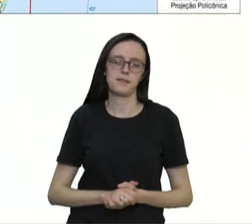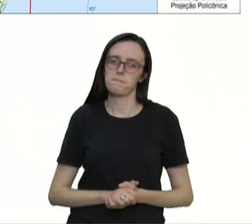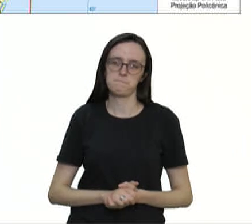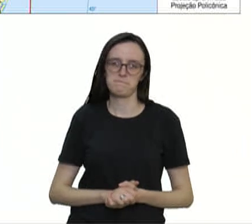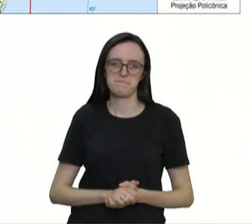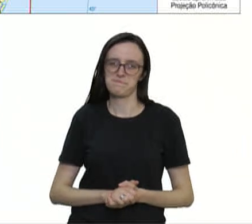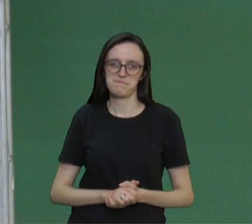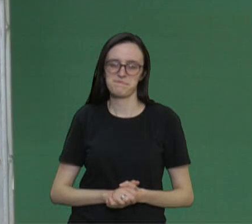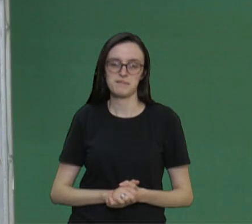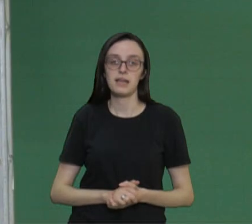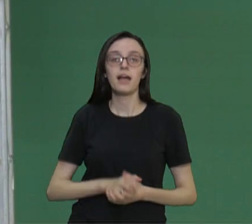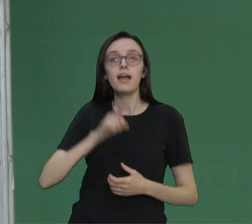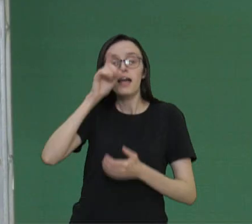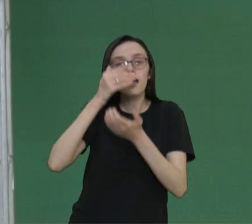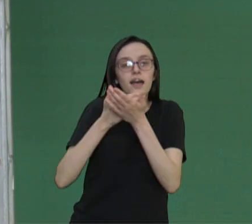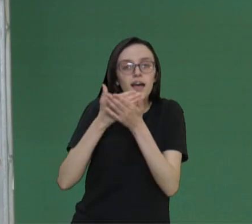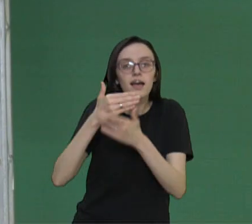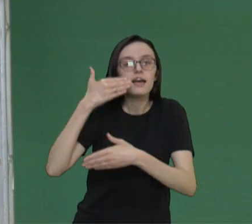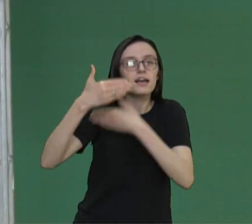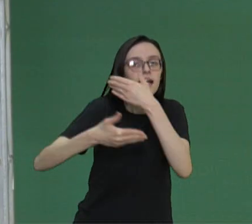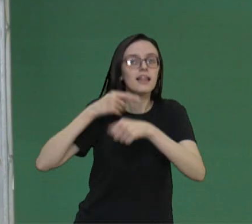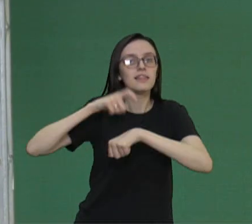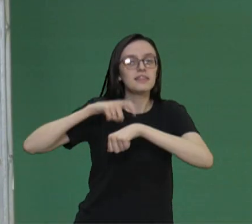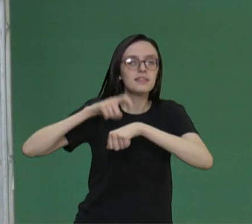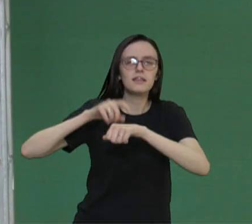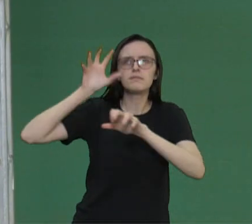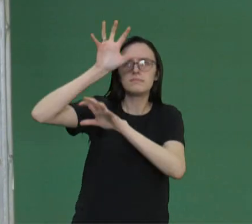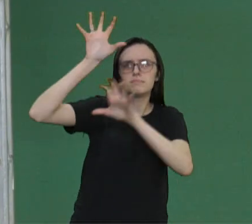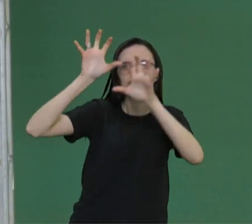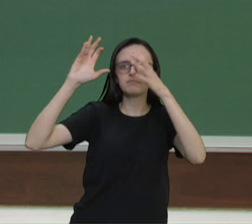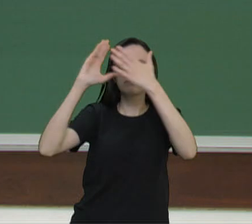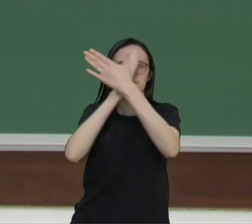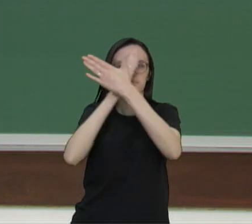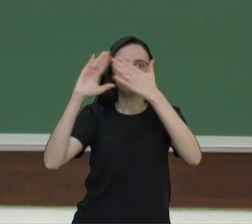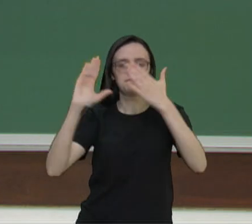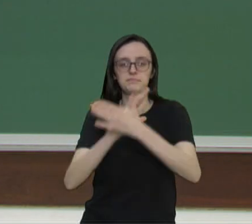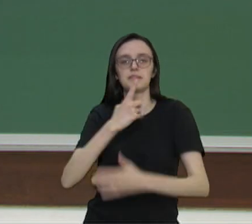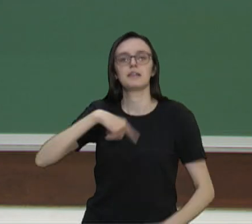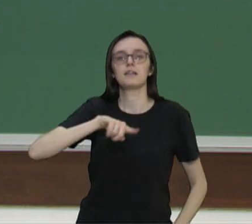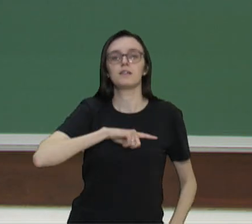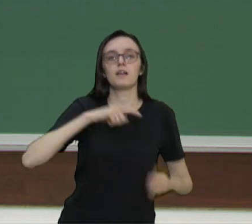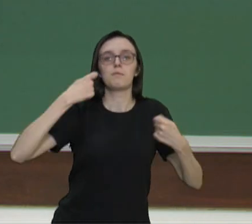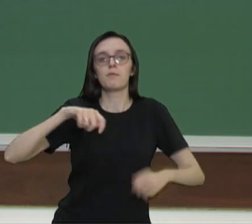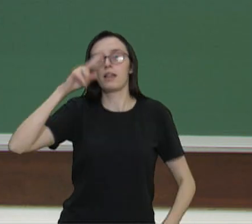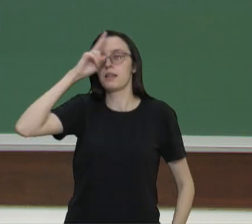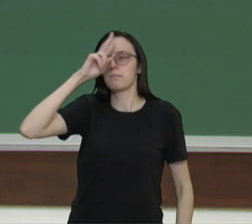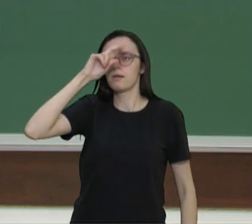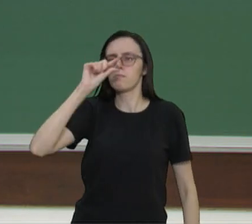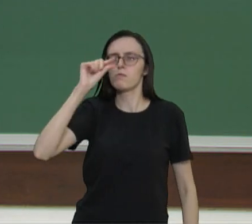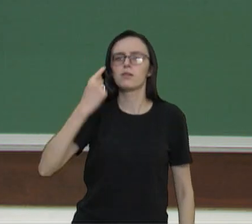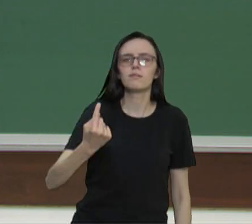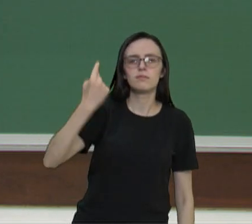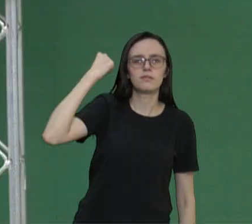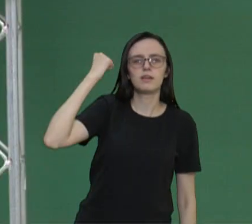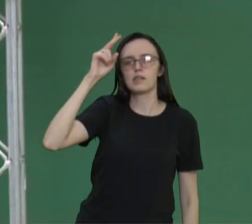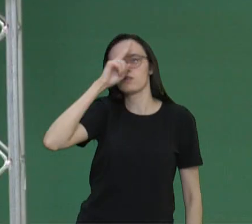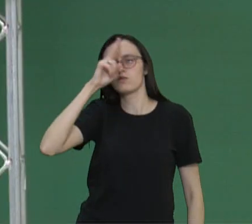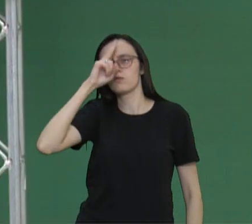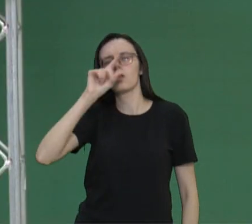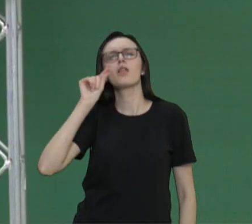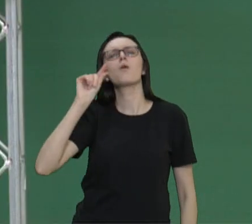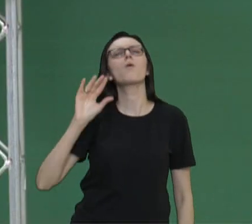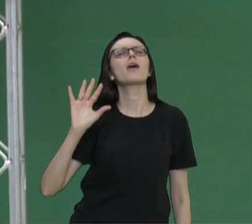Não, ele se formou ao longo do tempo essa divisão. Então, nós temos que lembrar um pouquinho lá da história, né? O